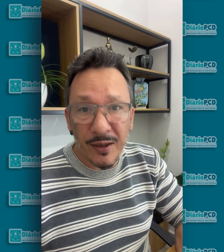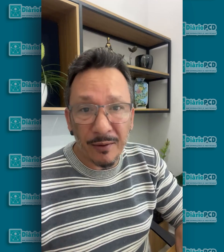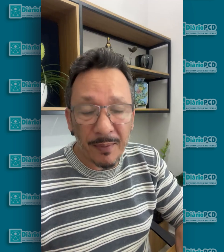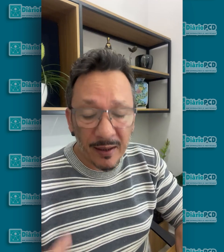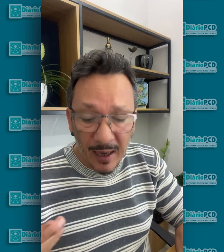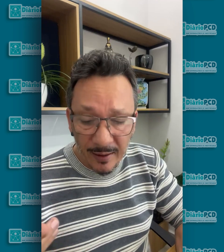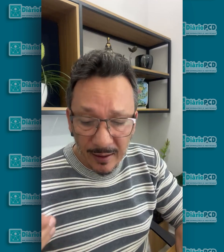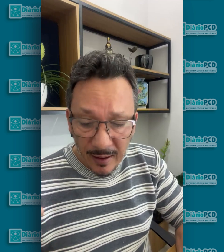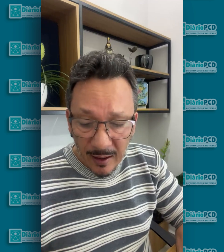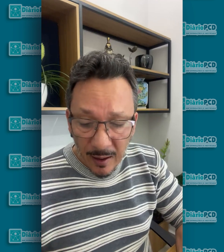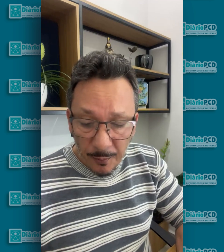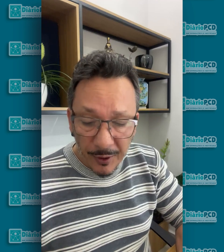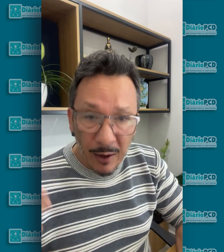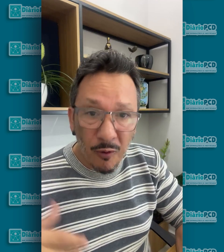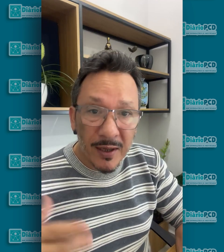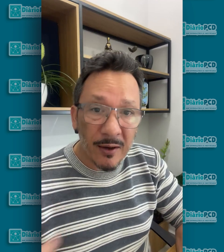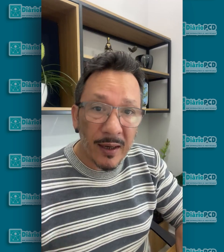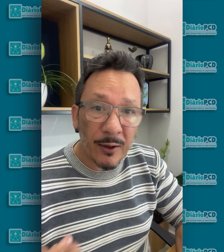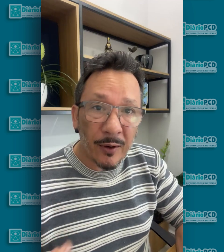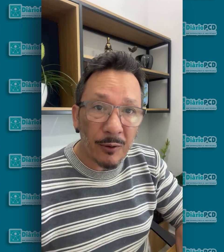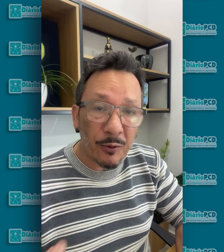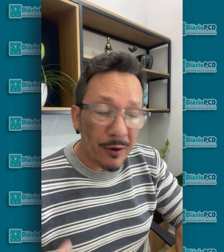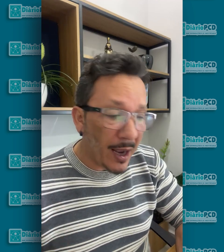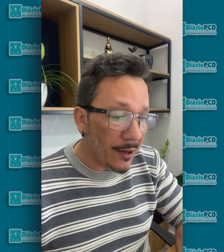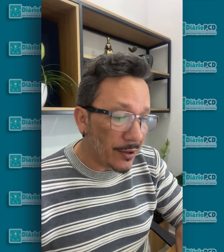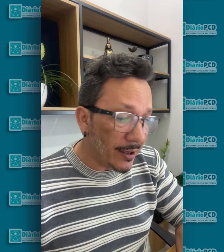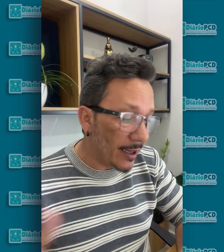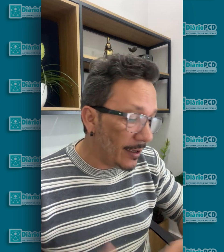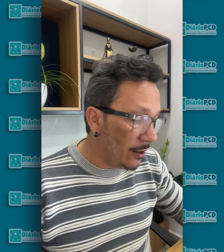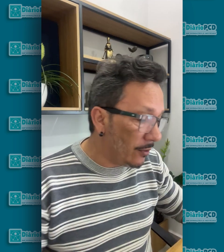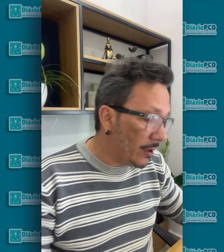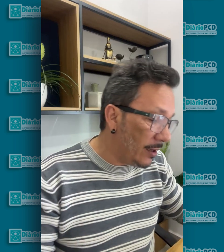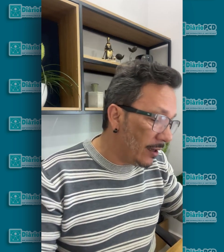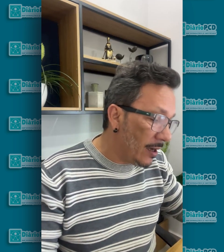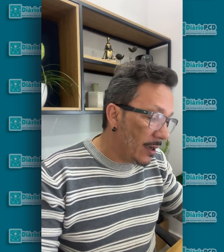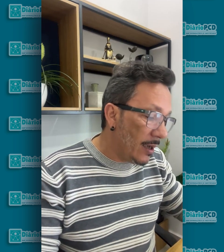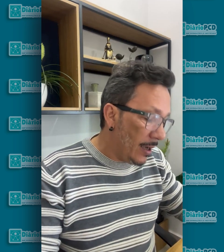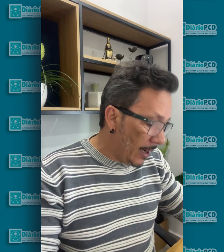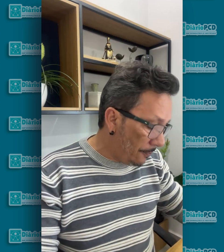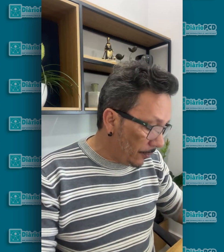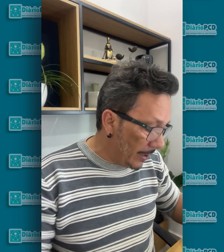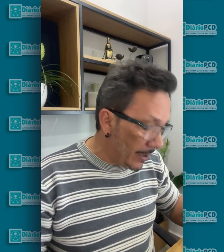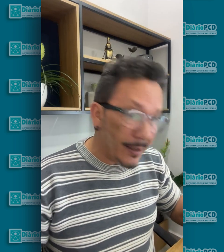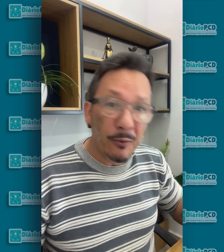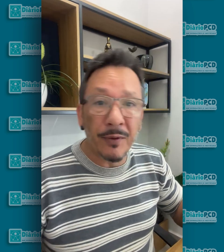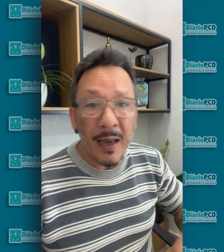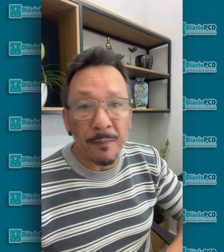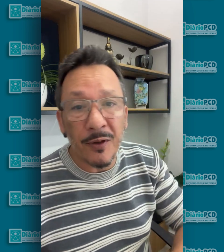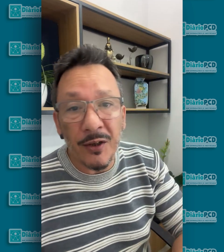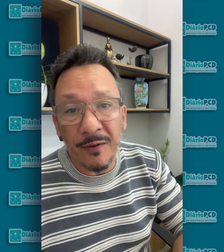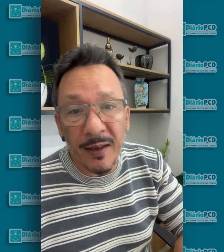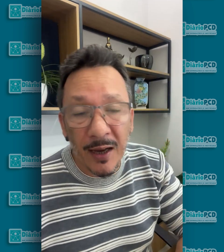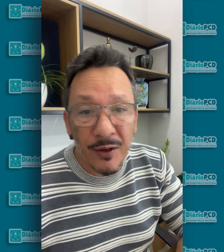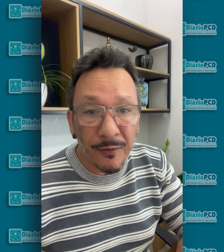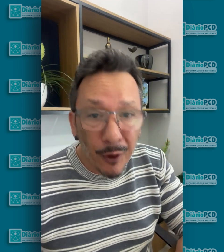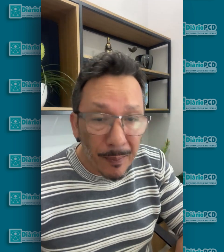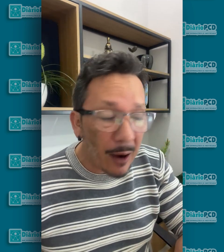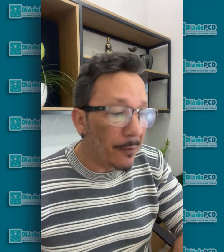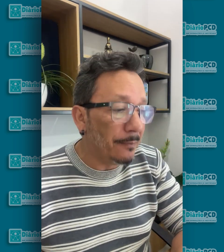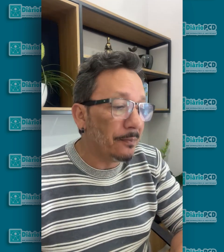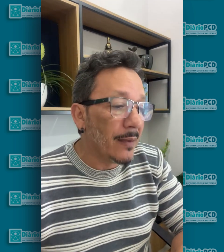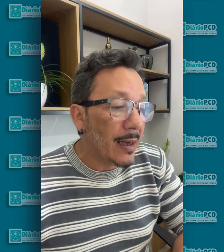ela acabou sendo habilitada porque a Comissão Eleitoral do CONAD entendeu que ela poderia ter um tempo de